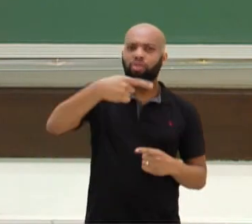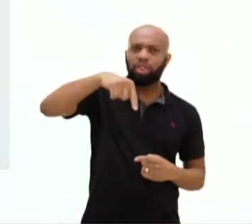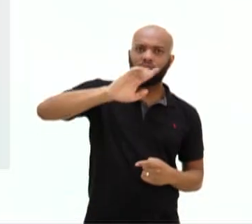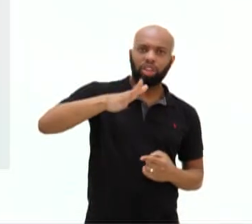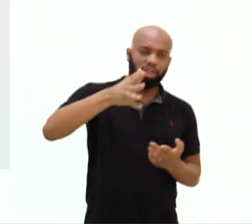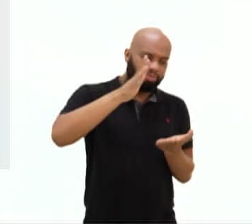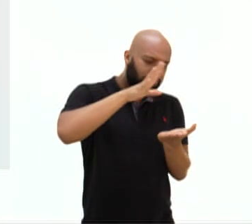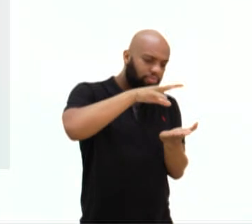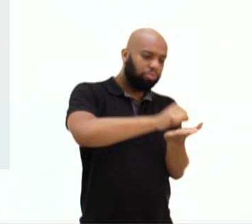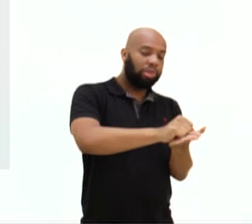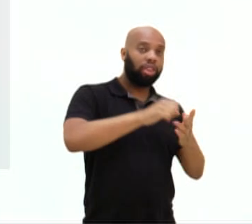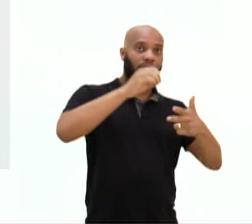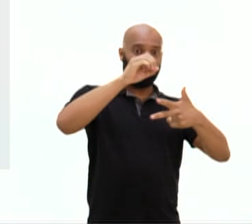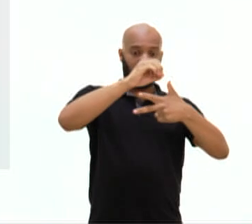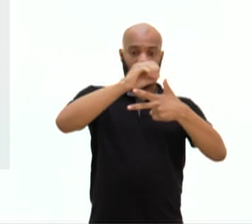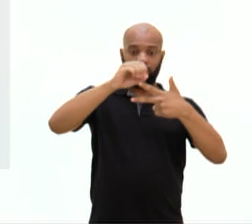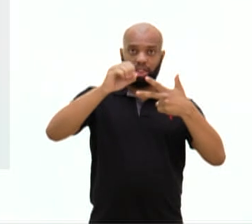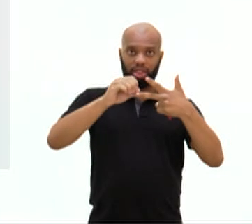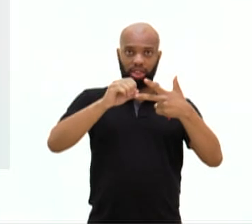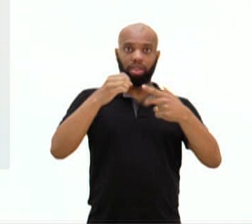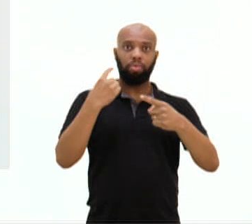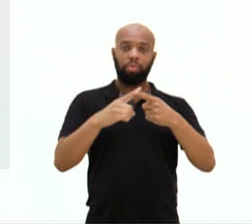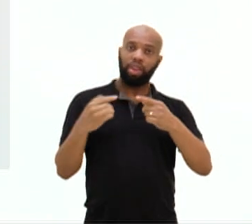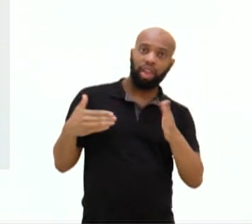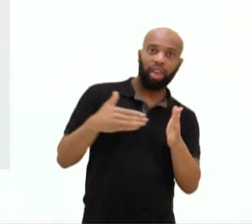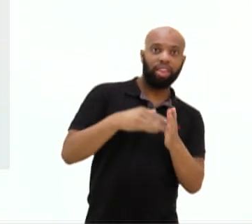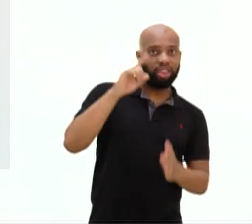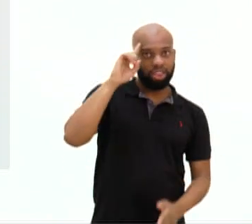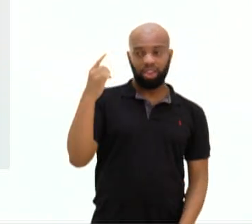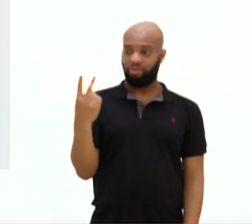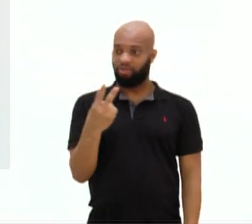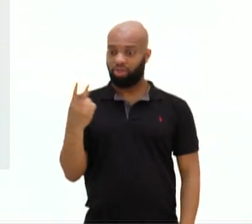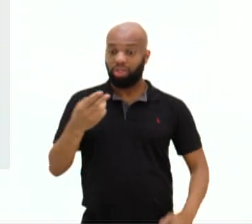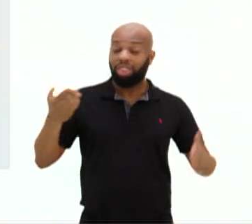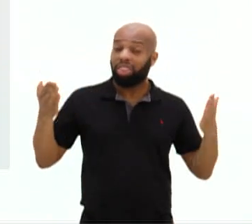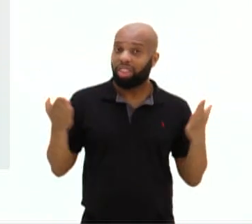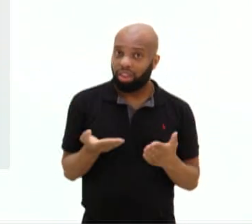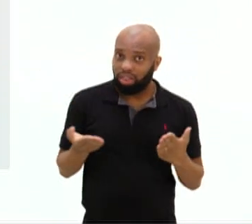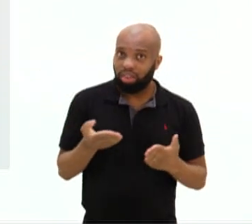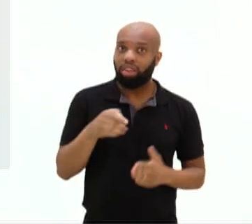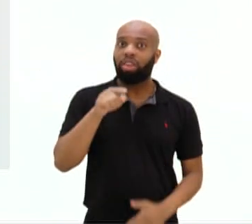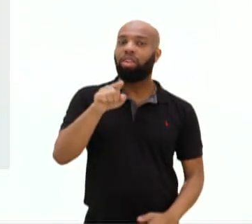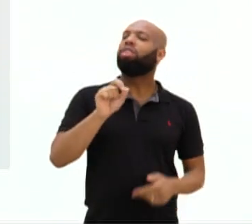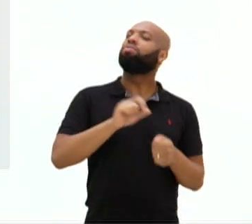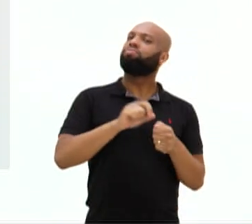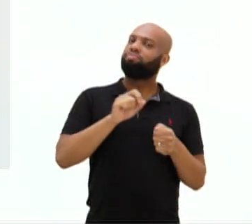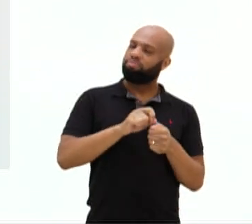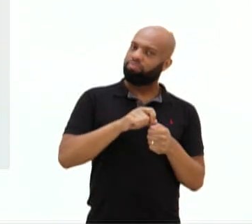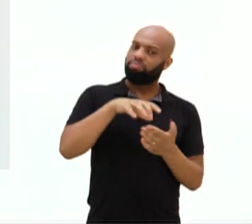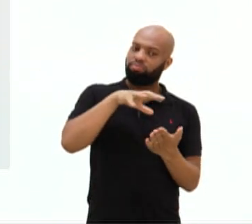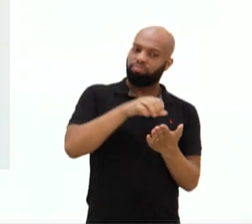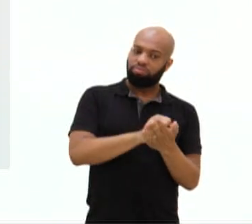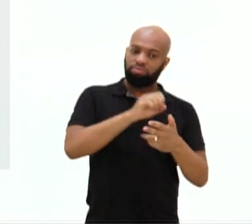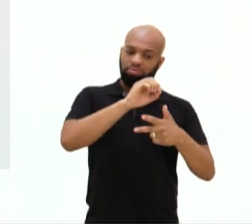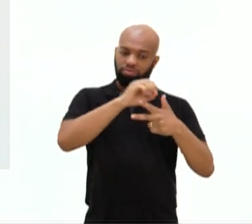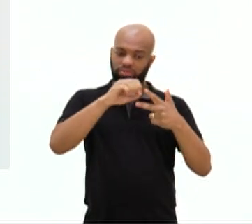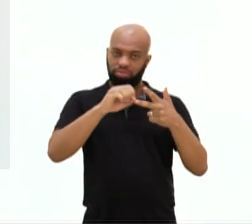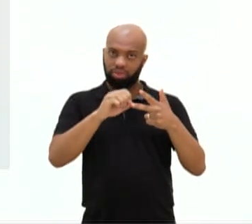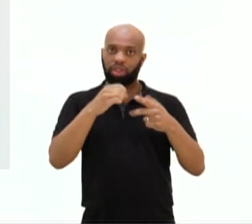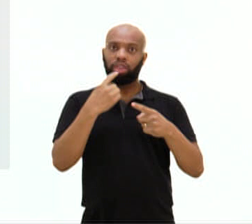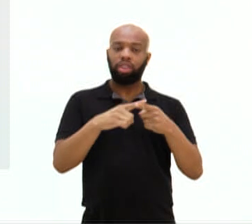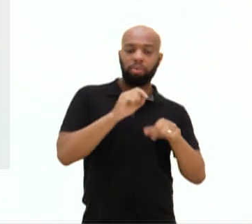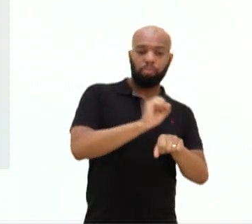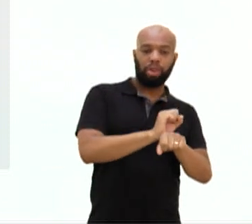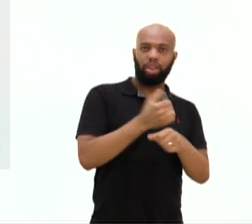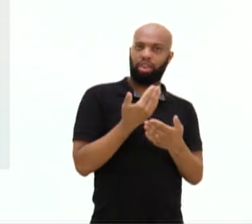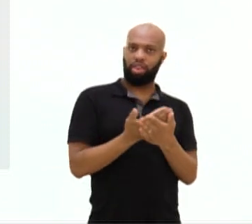do Enem? A inscrição vai só até o dia 22 agora. Então, vocês façam, né? Tirem um tempinho, parem a aula ou